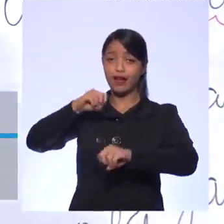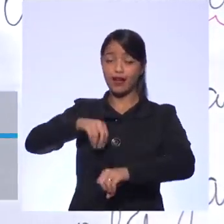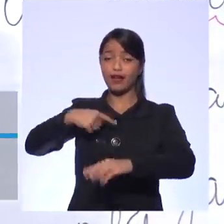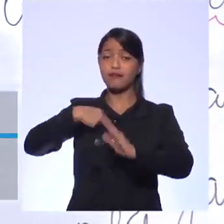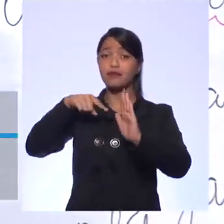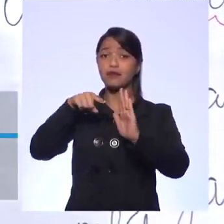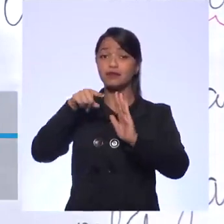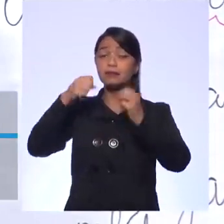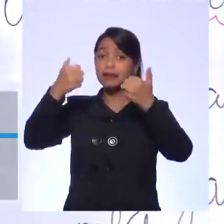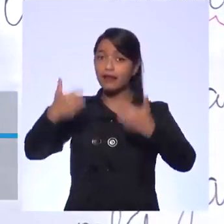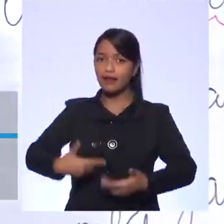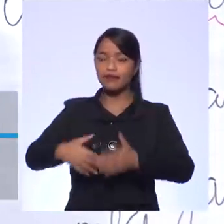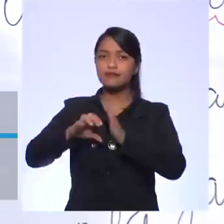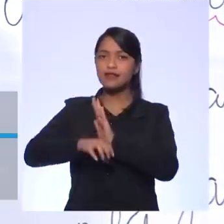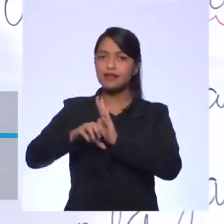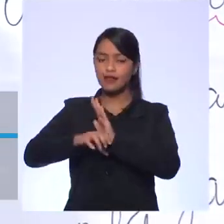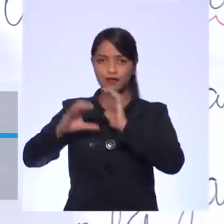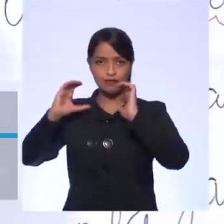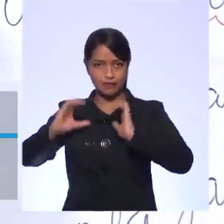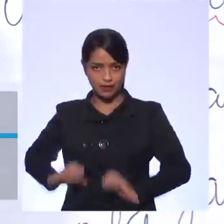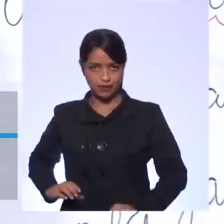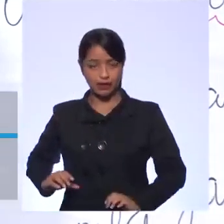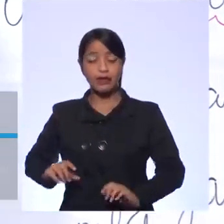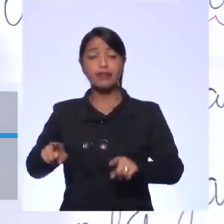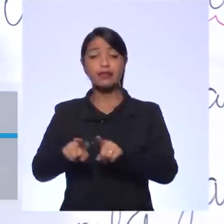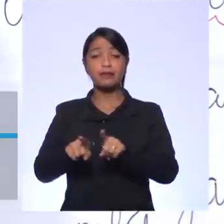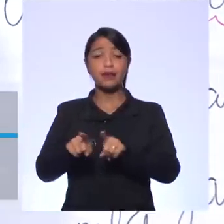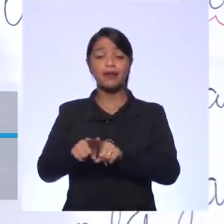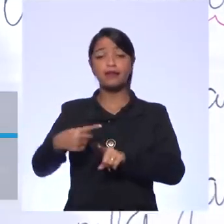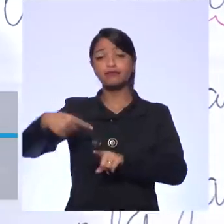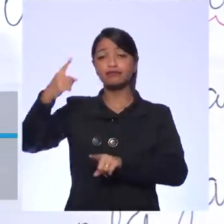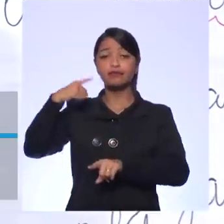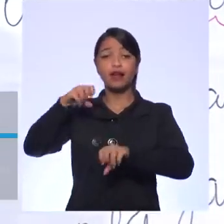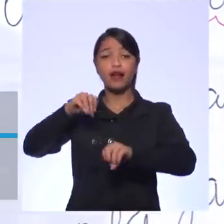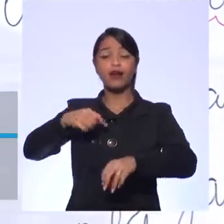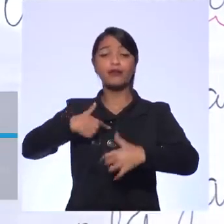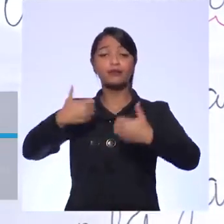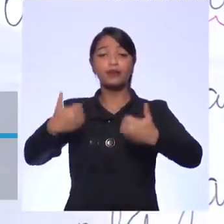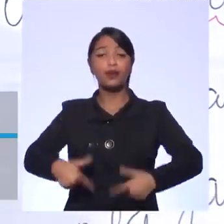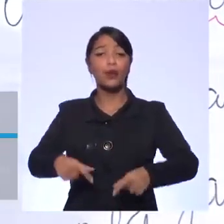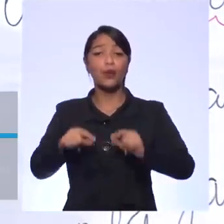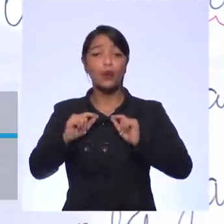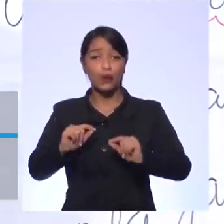a cidadania atual e a cidadania que foi criada lá em Atenas e depois